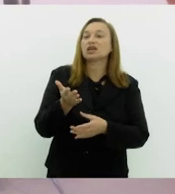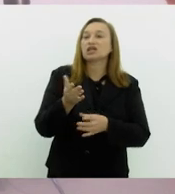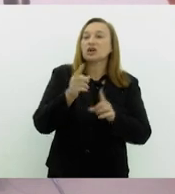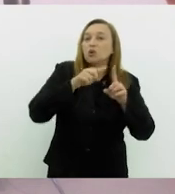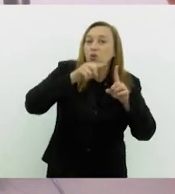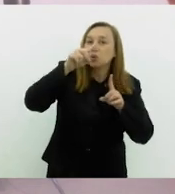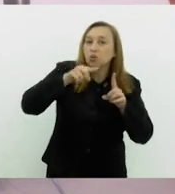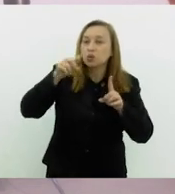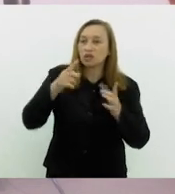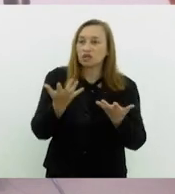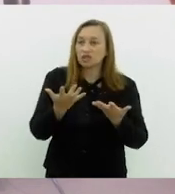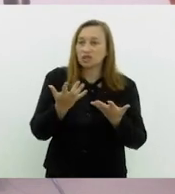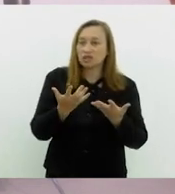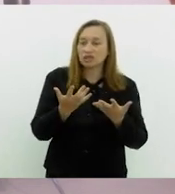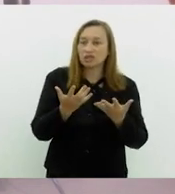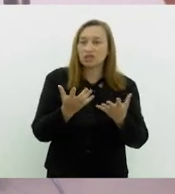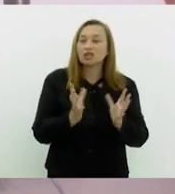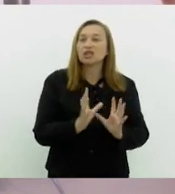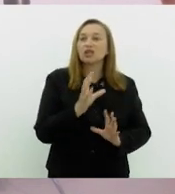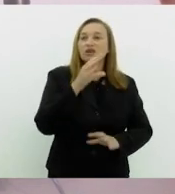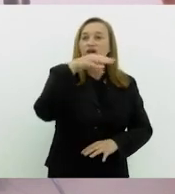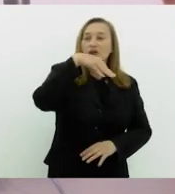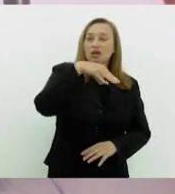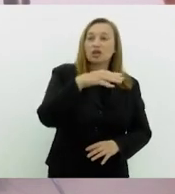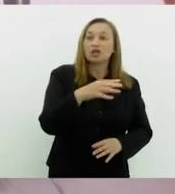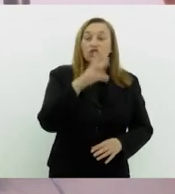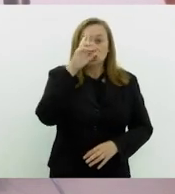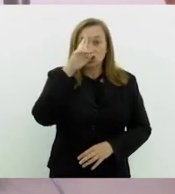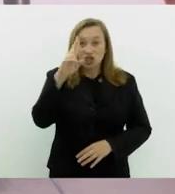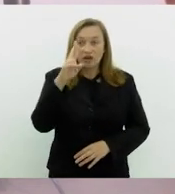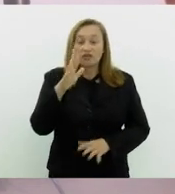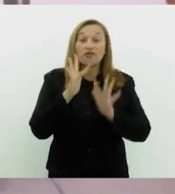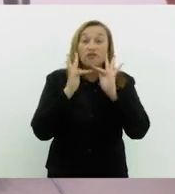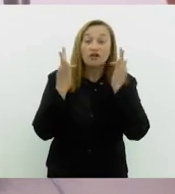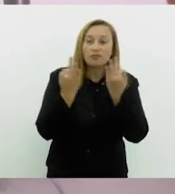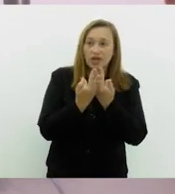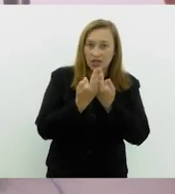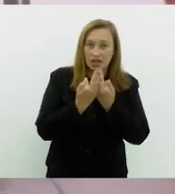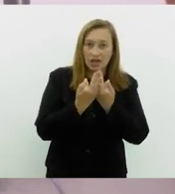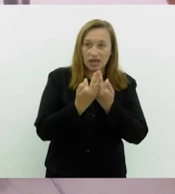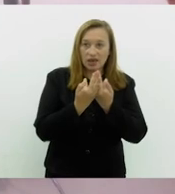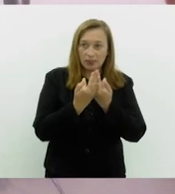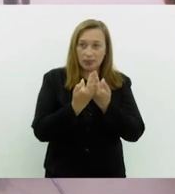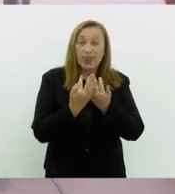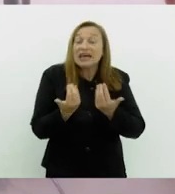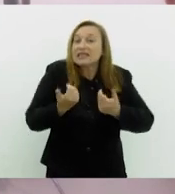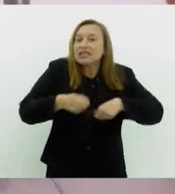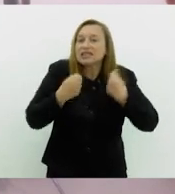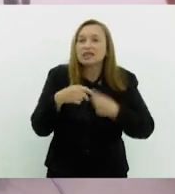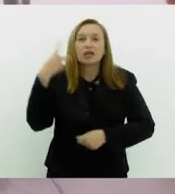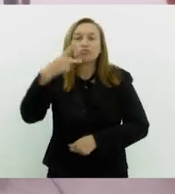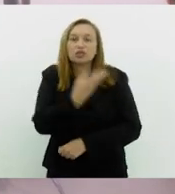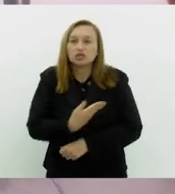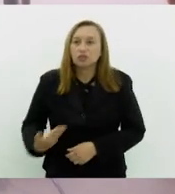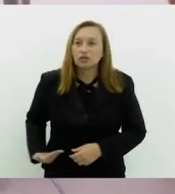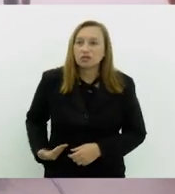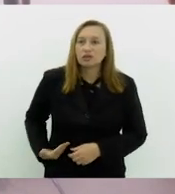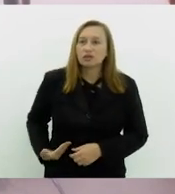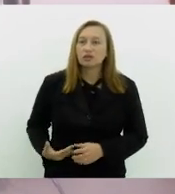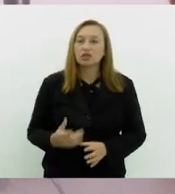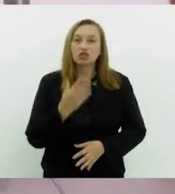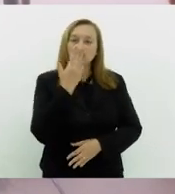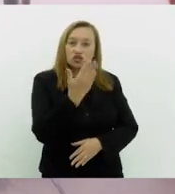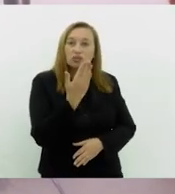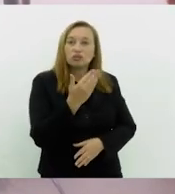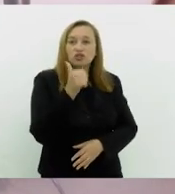famílias monoparentais, chefiadas exclusivamente por mulheres, e ali já se indicava a necessidade de políticas públicas para essas mulheres.